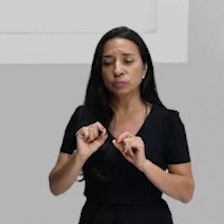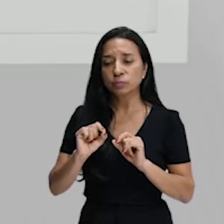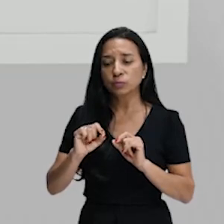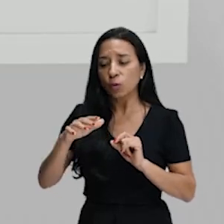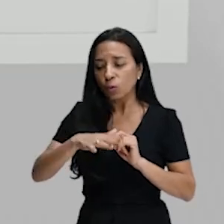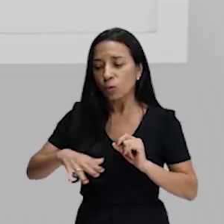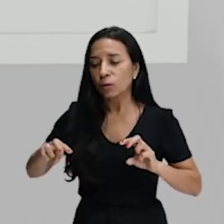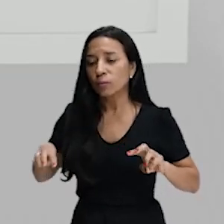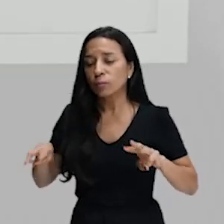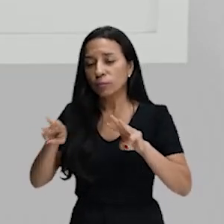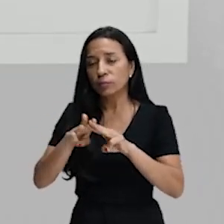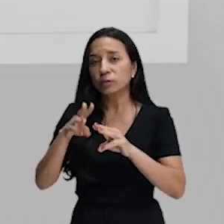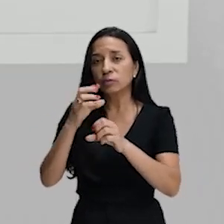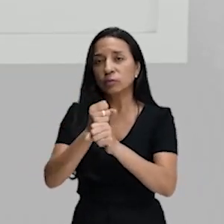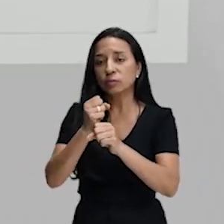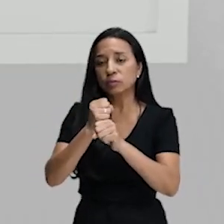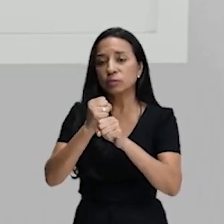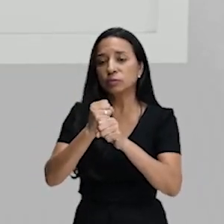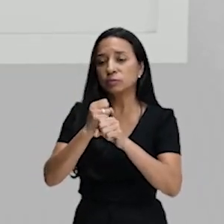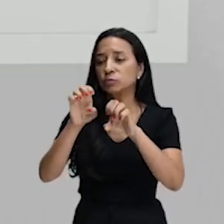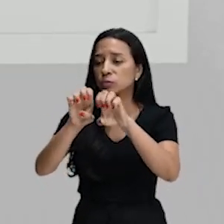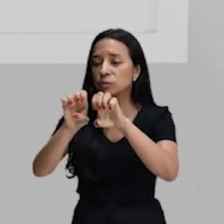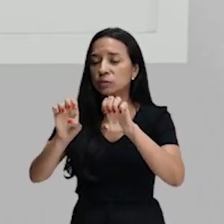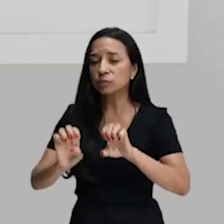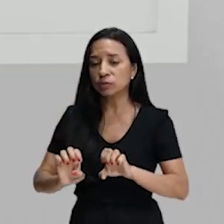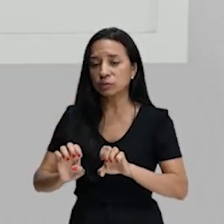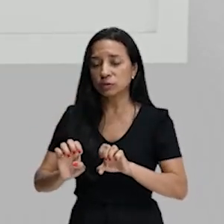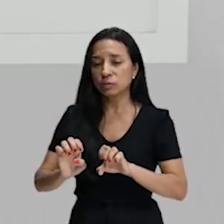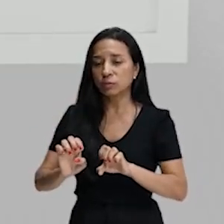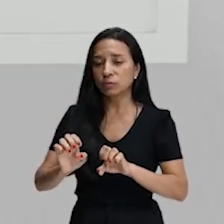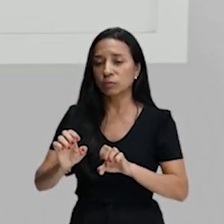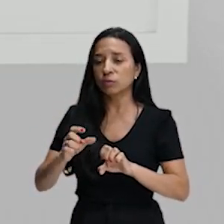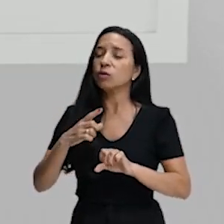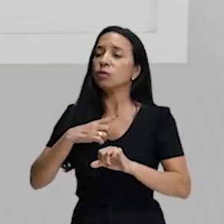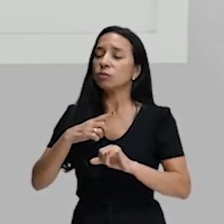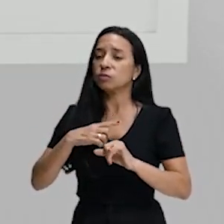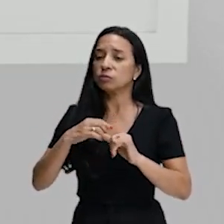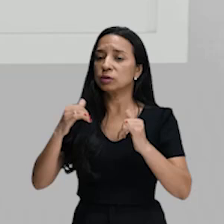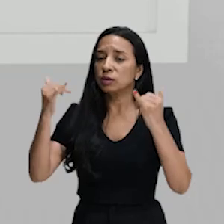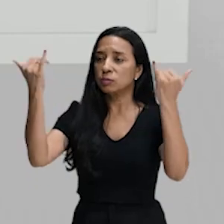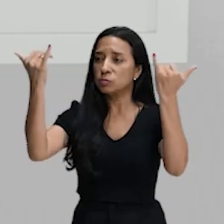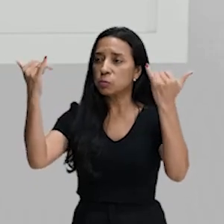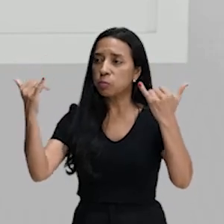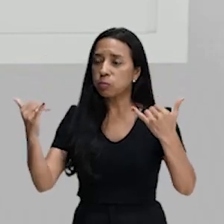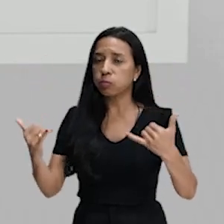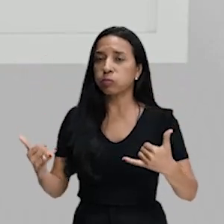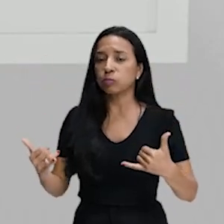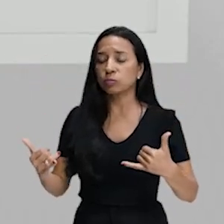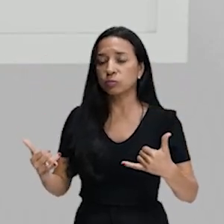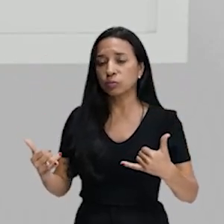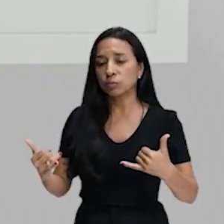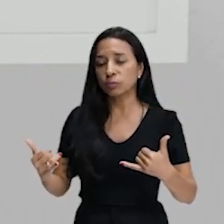nós calculamos ele através da equação, né? Isso quando nós temos um fio condutor. Ele vai ser